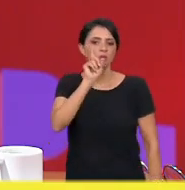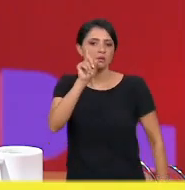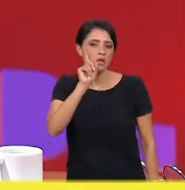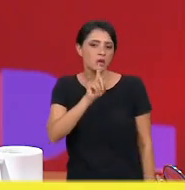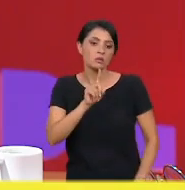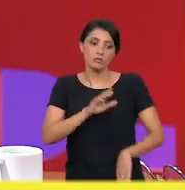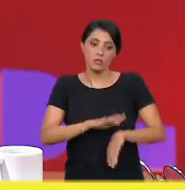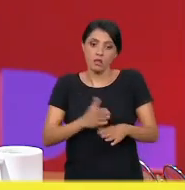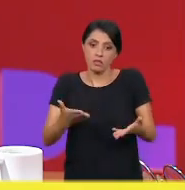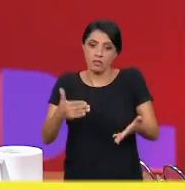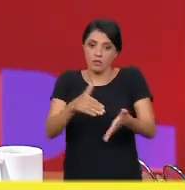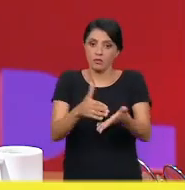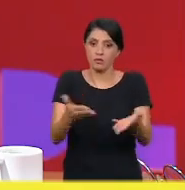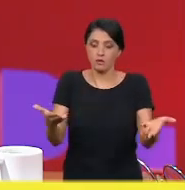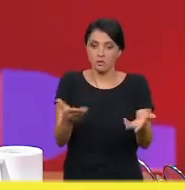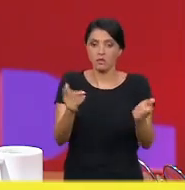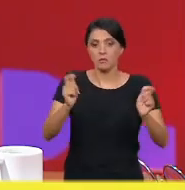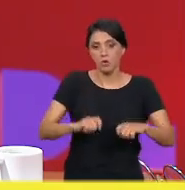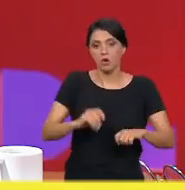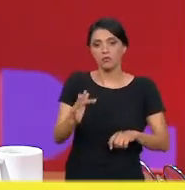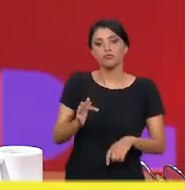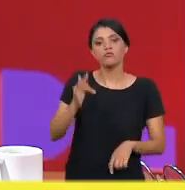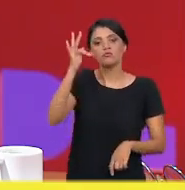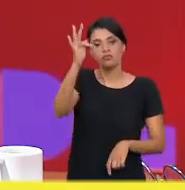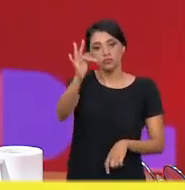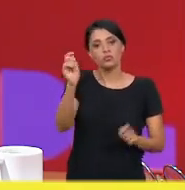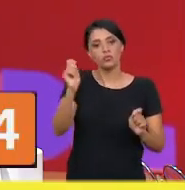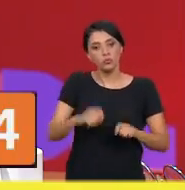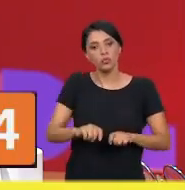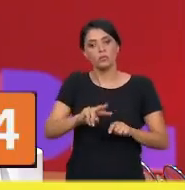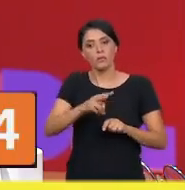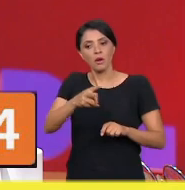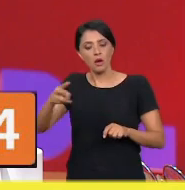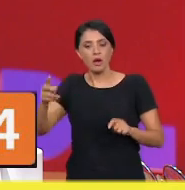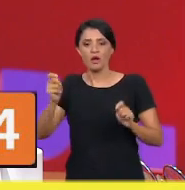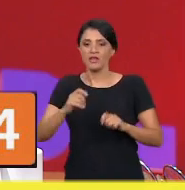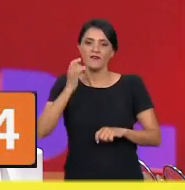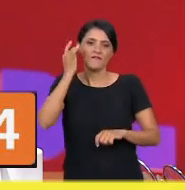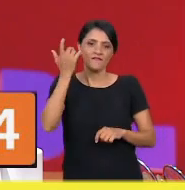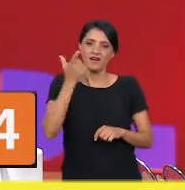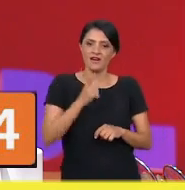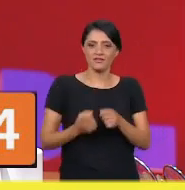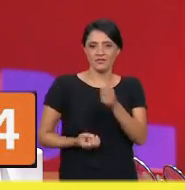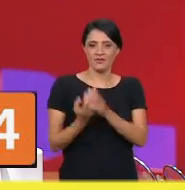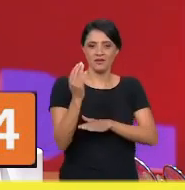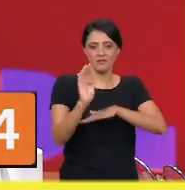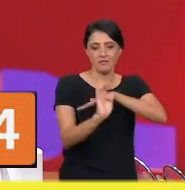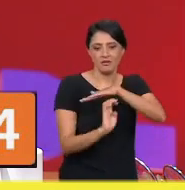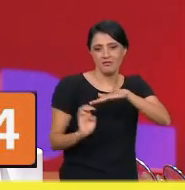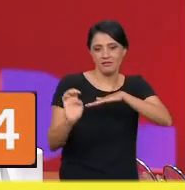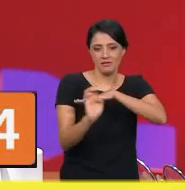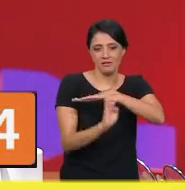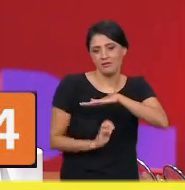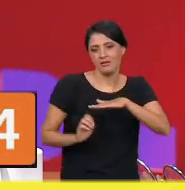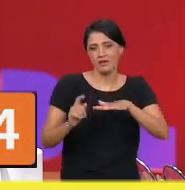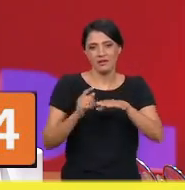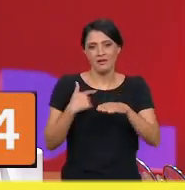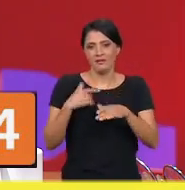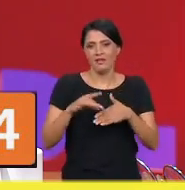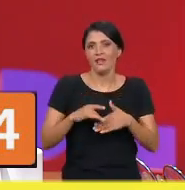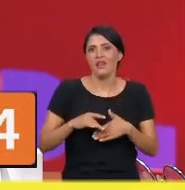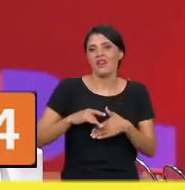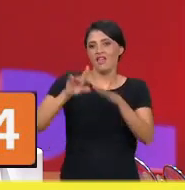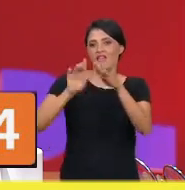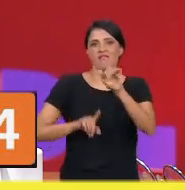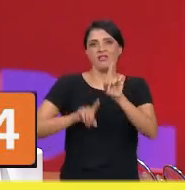por enquanto. Pode ser que no futuro isso se espalhe, mas é porque também não é tão fácil criar uma empresa que envia